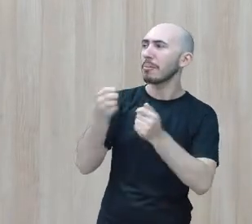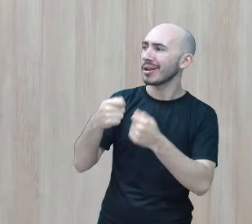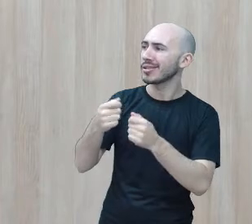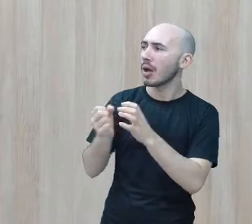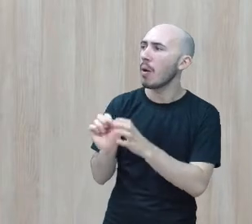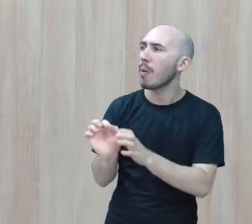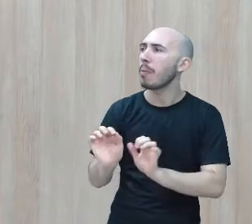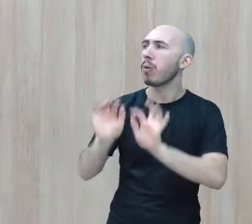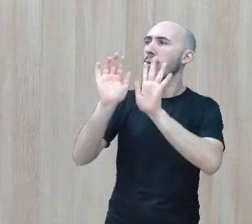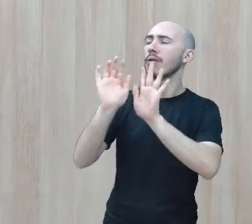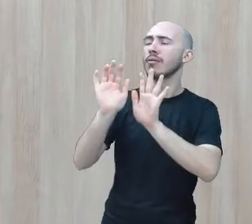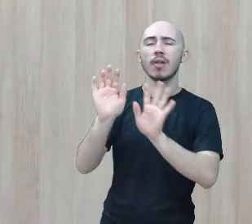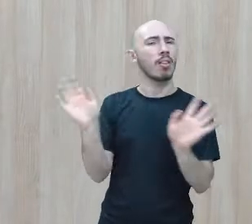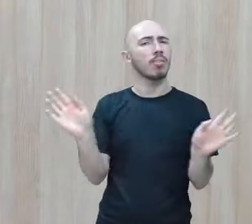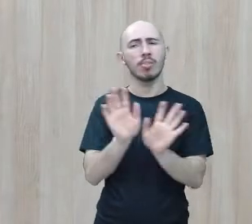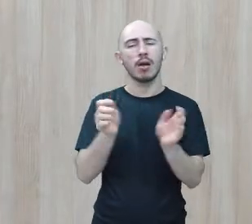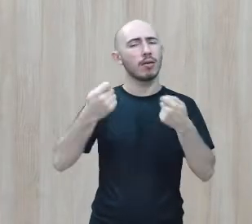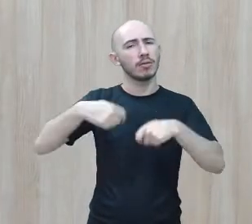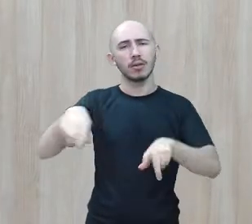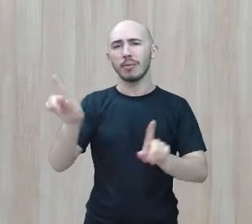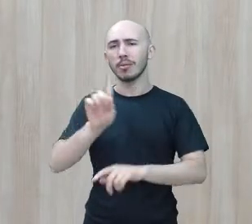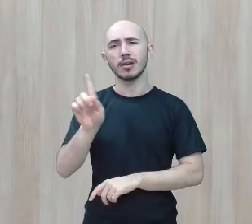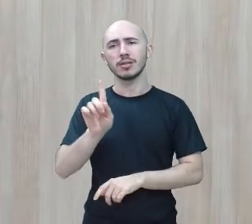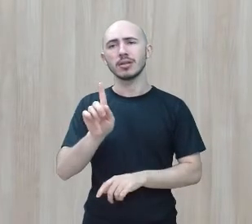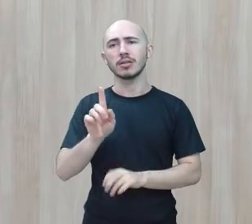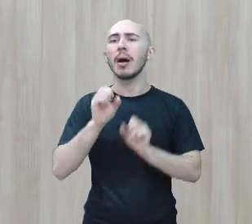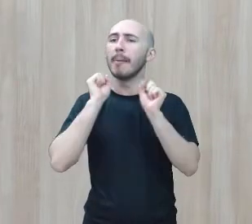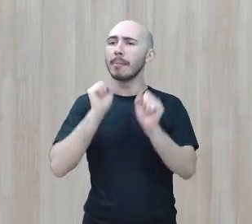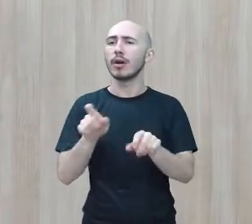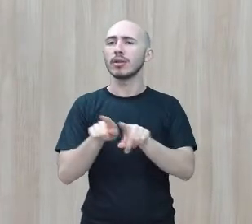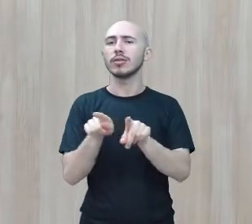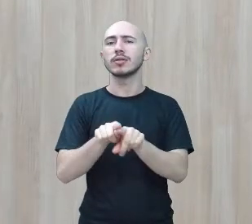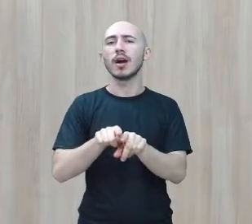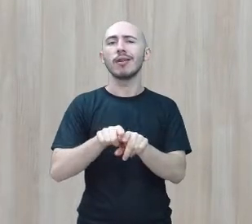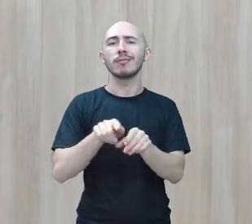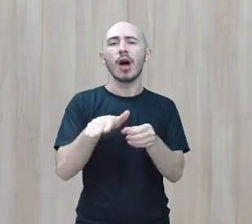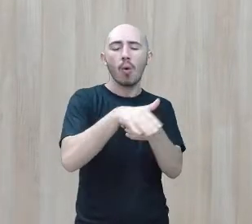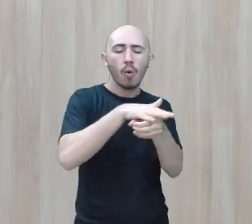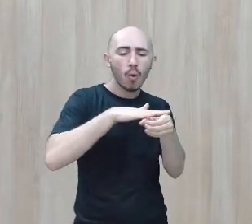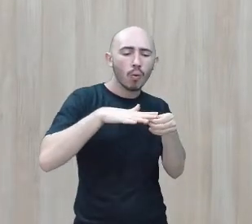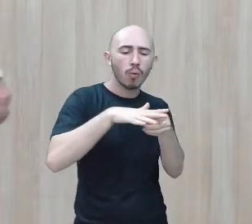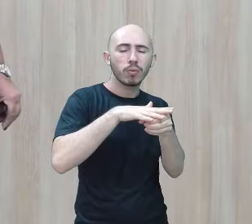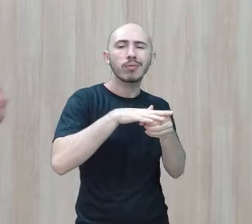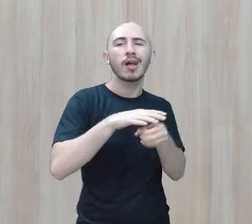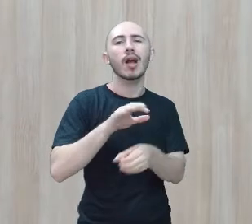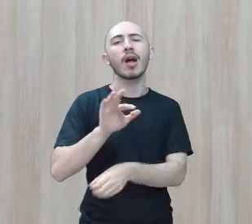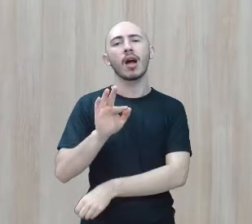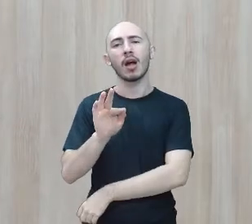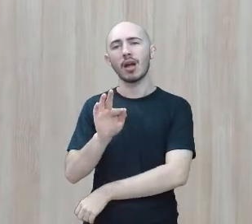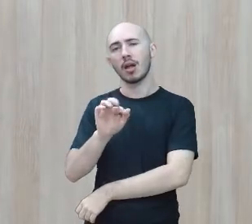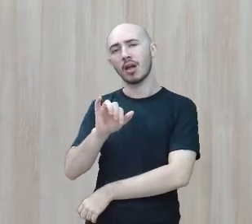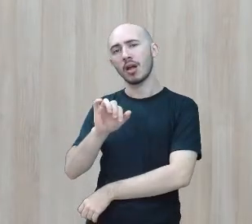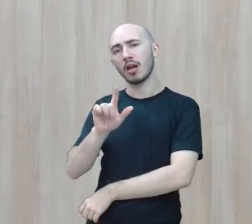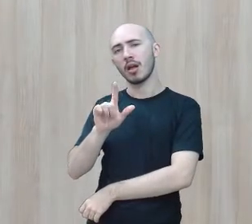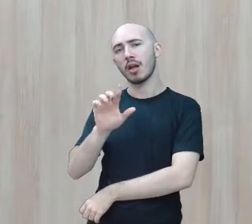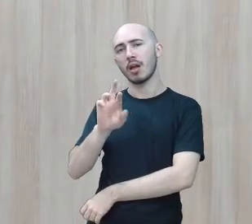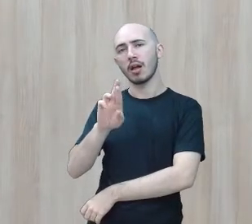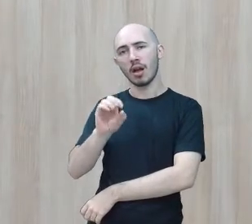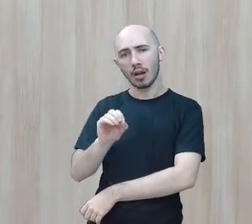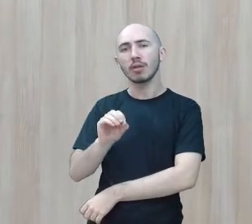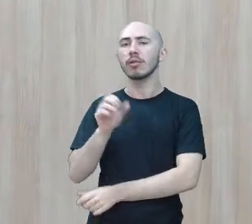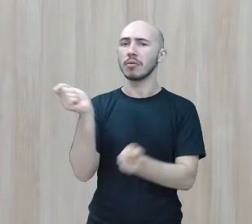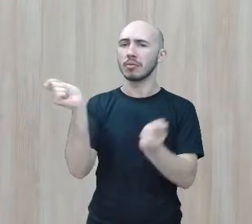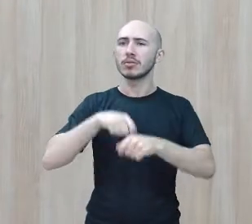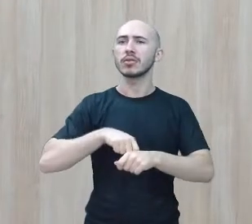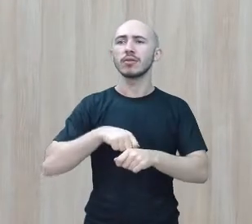de filtro, para não liberar tanta substância tóxica no ar, causar poluição do ar. Aqui, algo tão